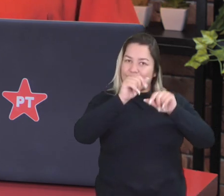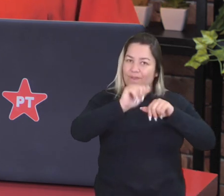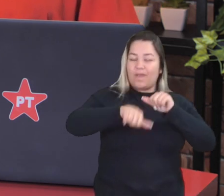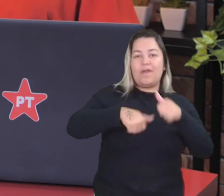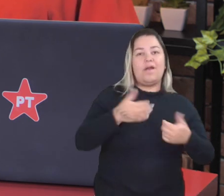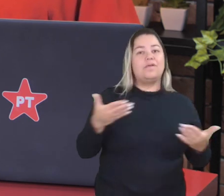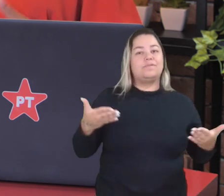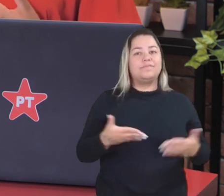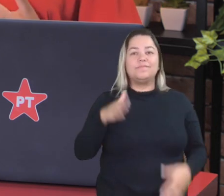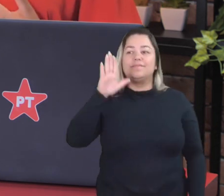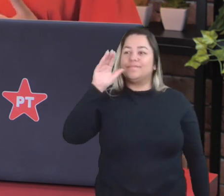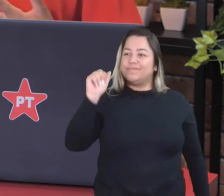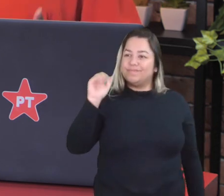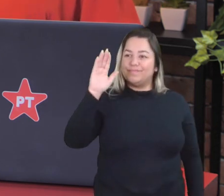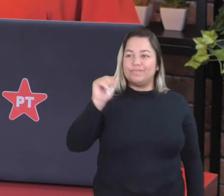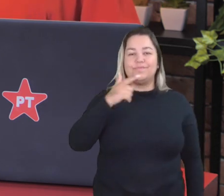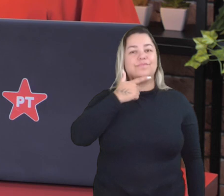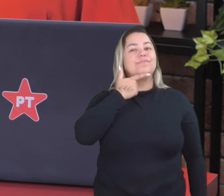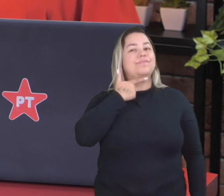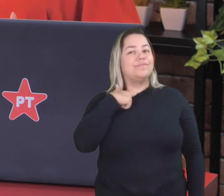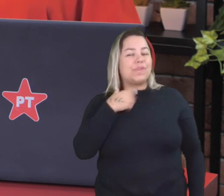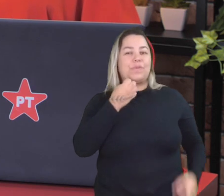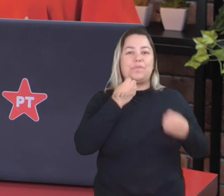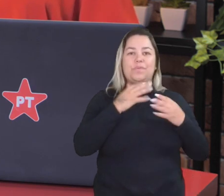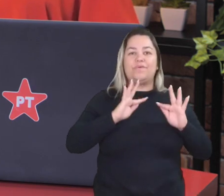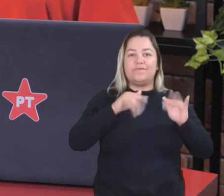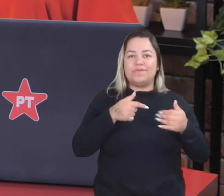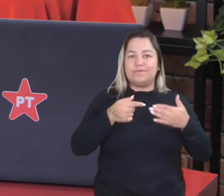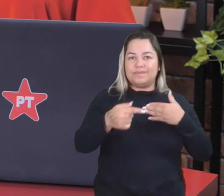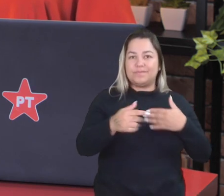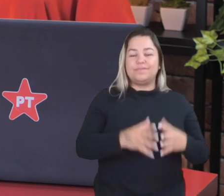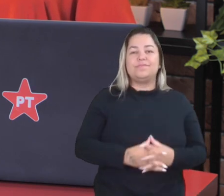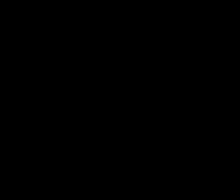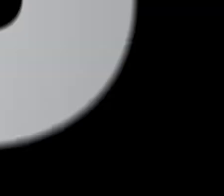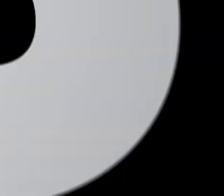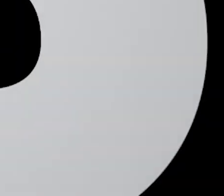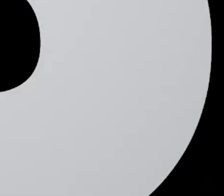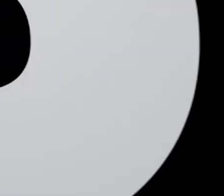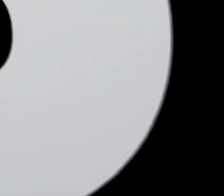estrelas na avaliação. Agora eu me despeço de você te desejando um ótimo final de semana.